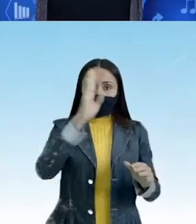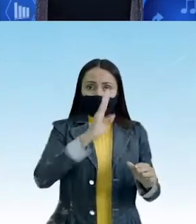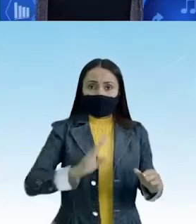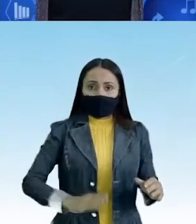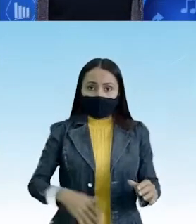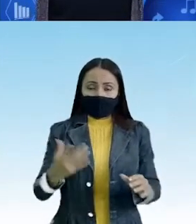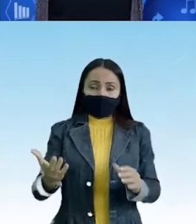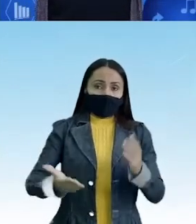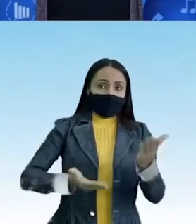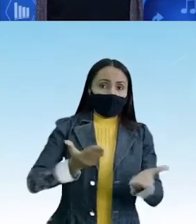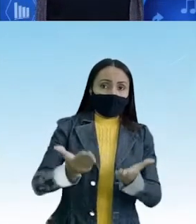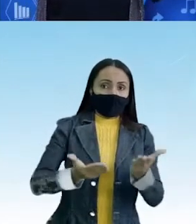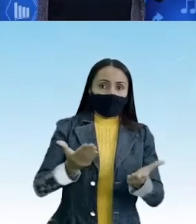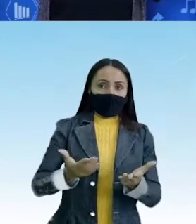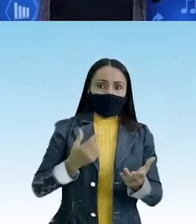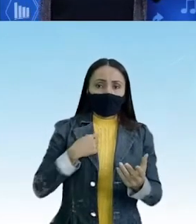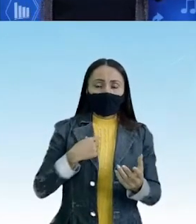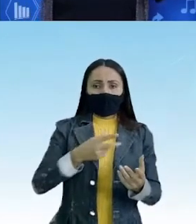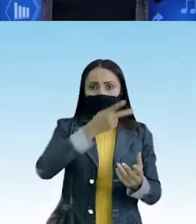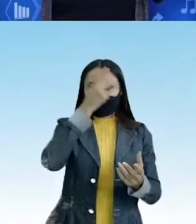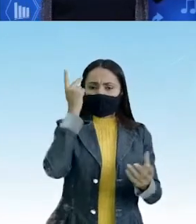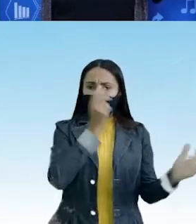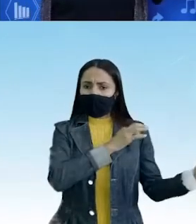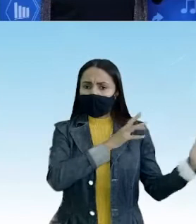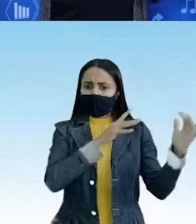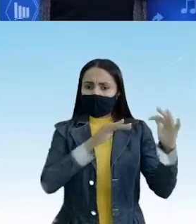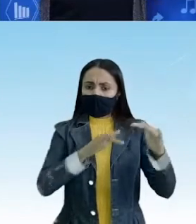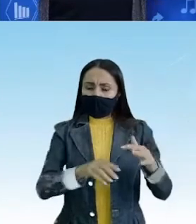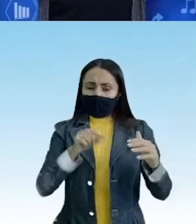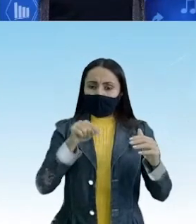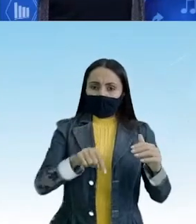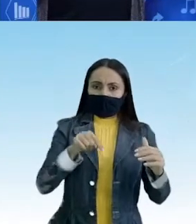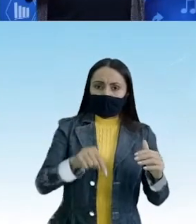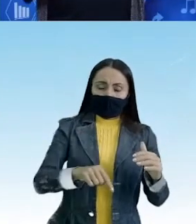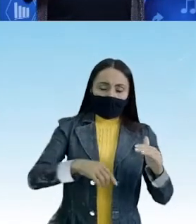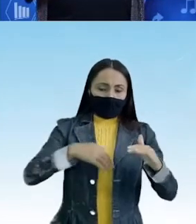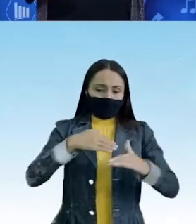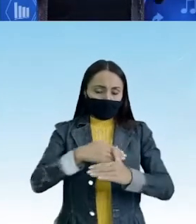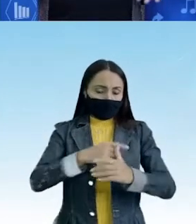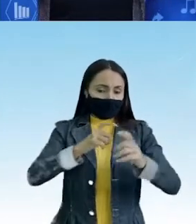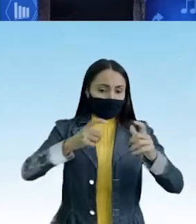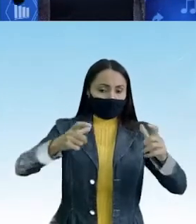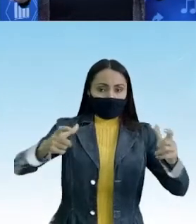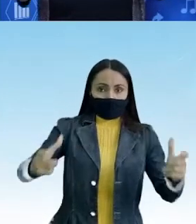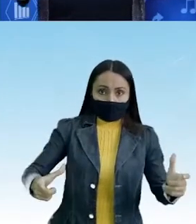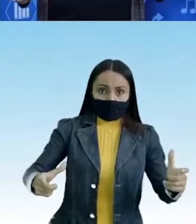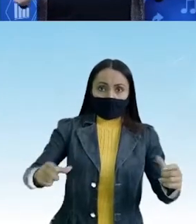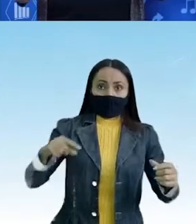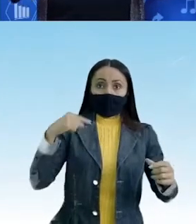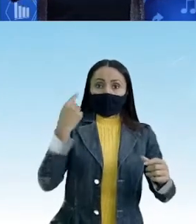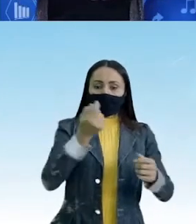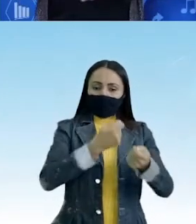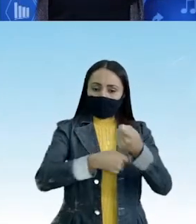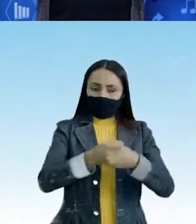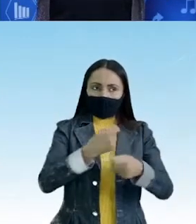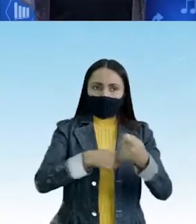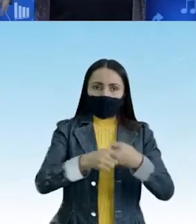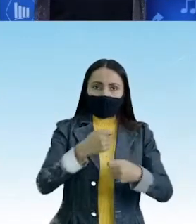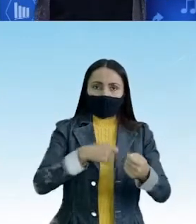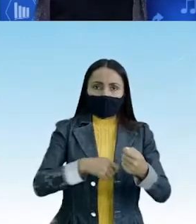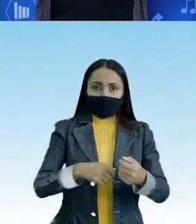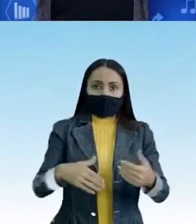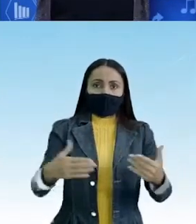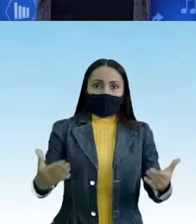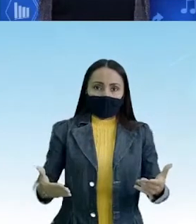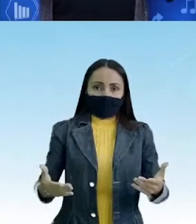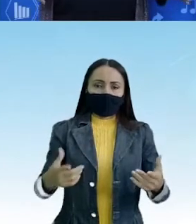grande número de imigrantes europeus e também asiáticos. Para quê? Para um crescimento na nossa economia. E com isso fez